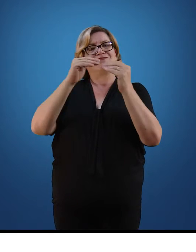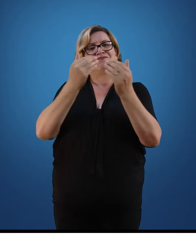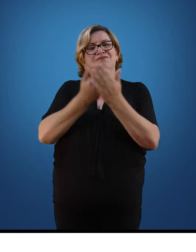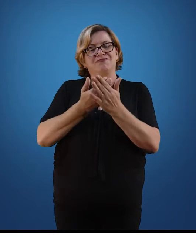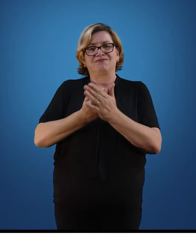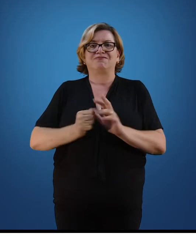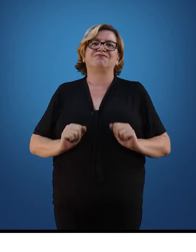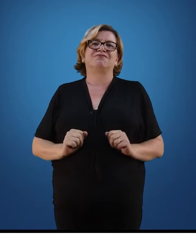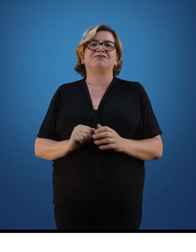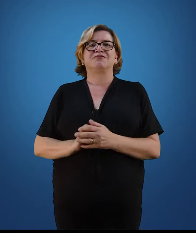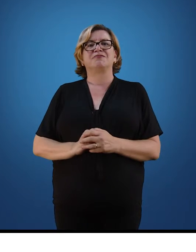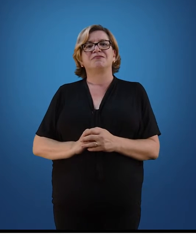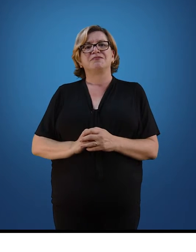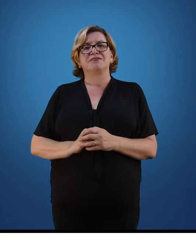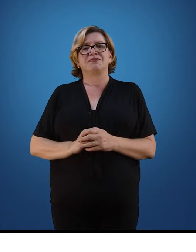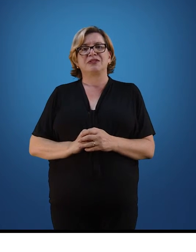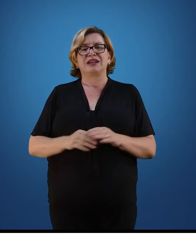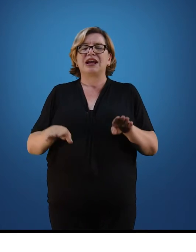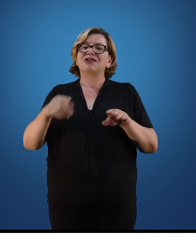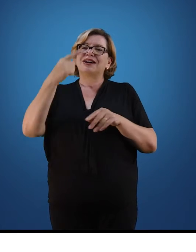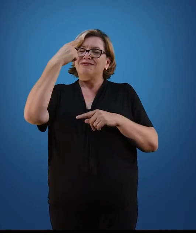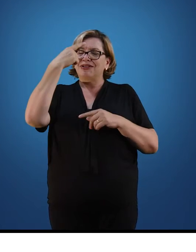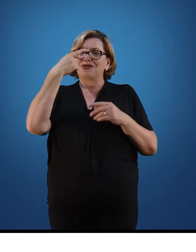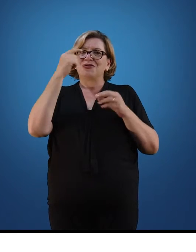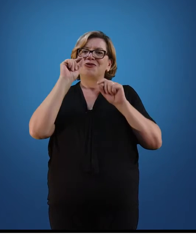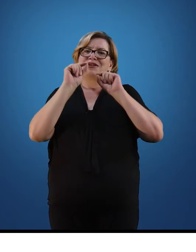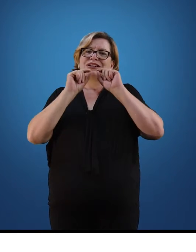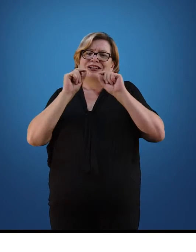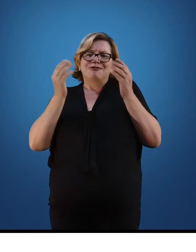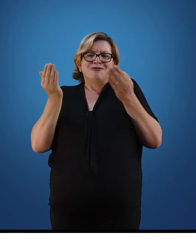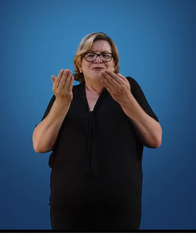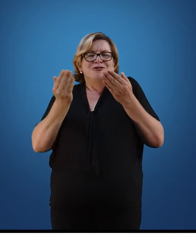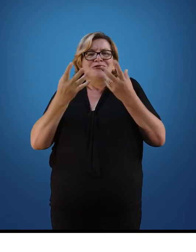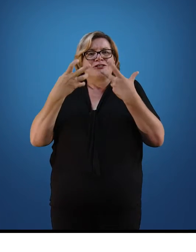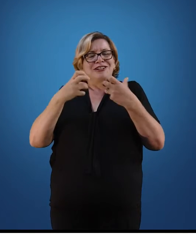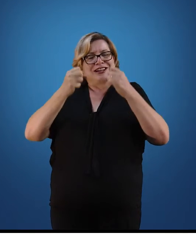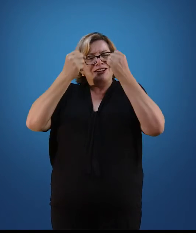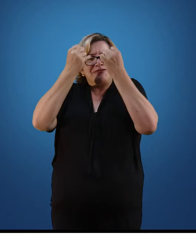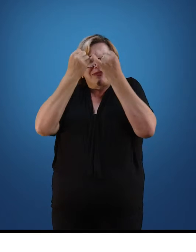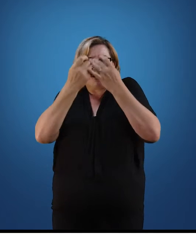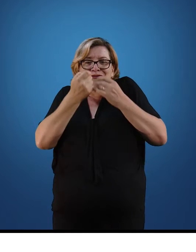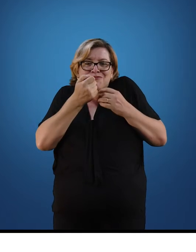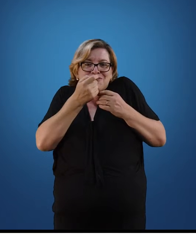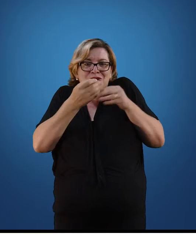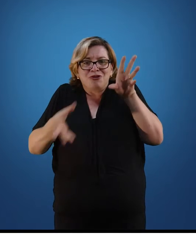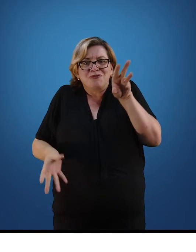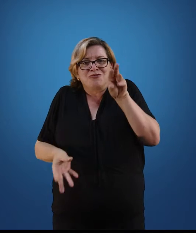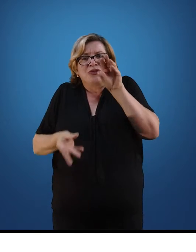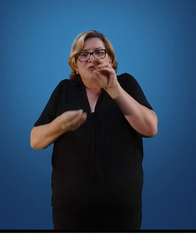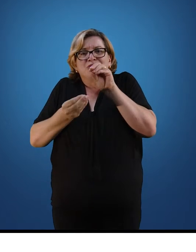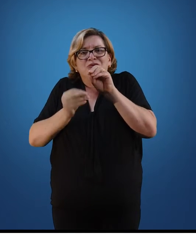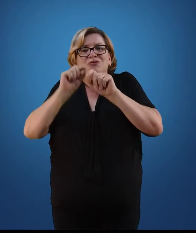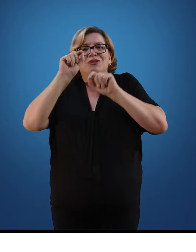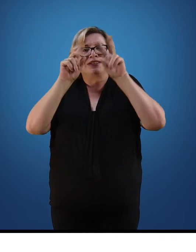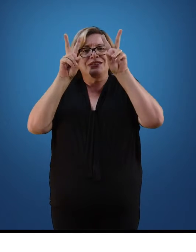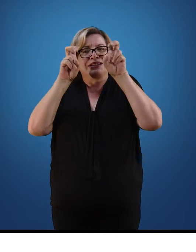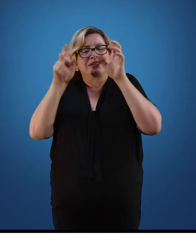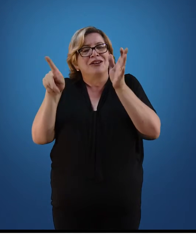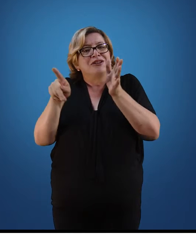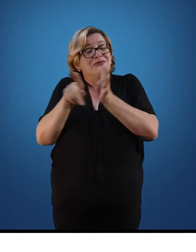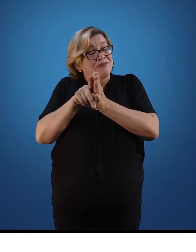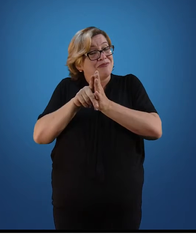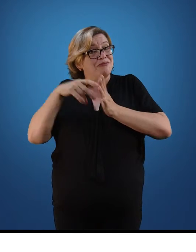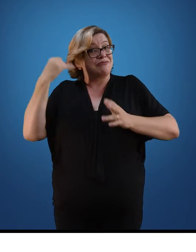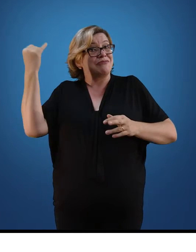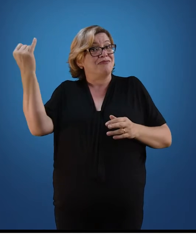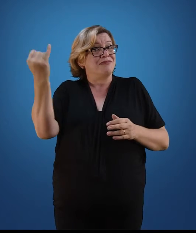educação. A ideia aqui foi só dar uma pincelada nos assuntos principais da unidade 1. Então,